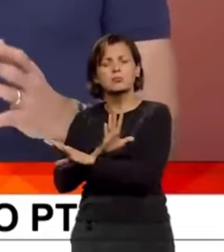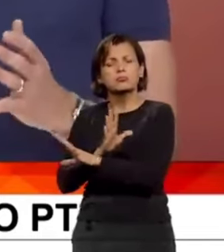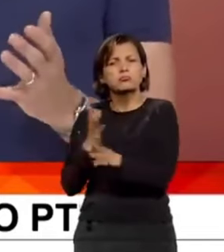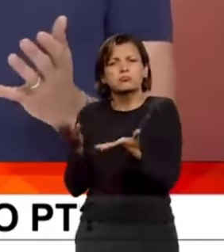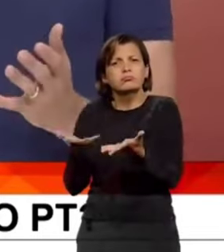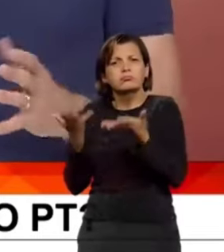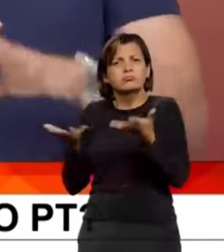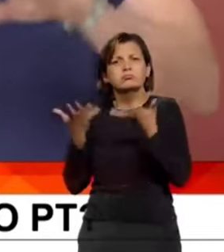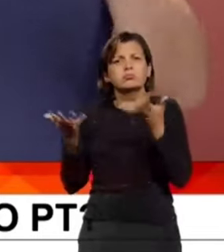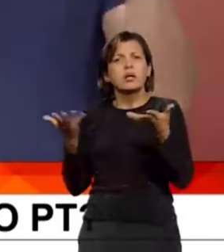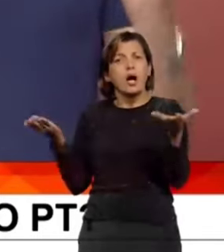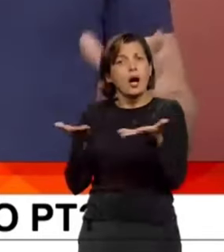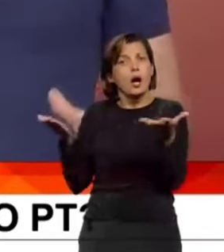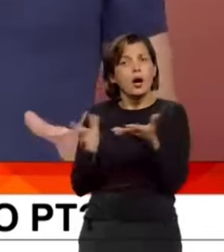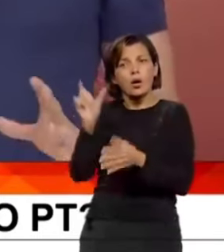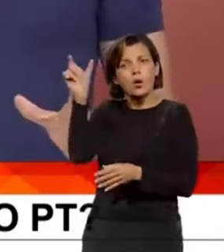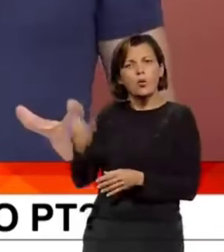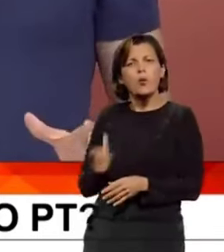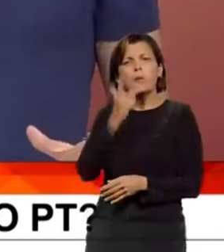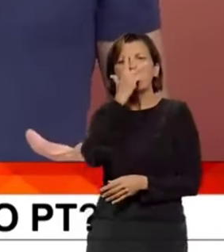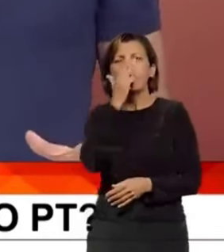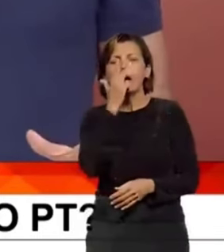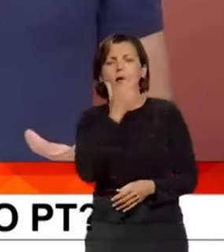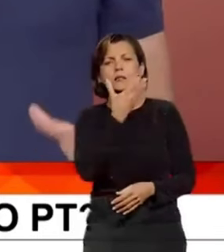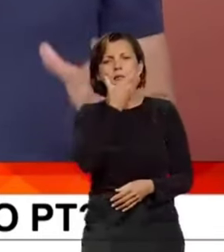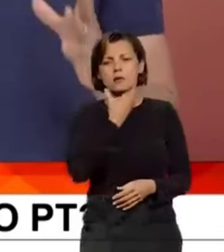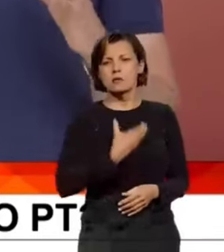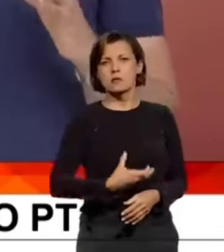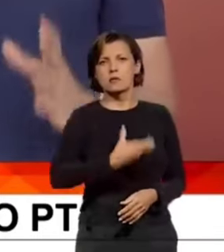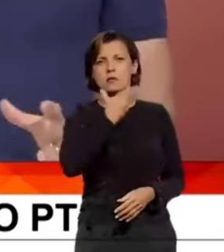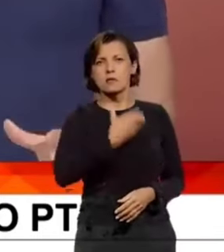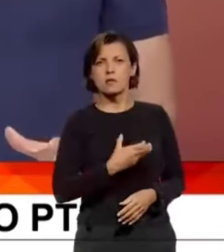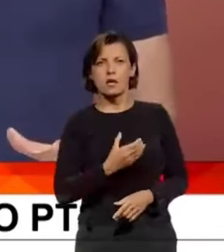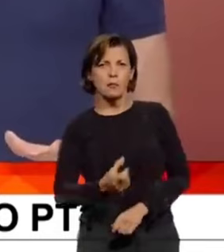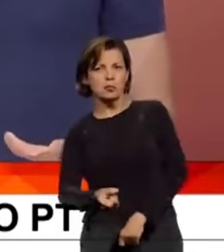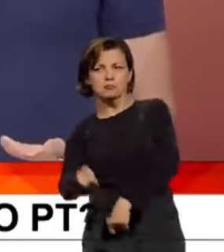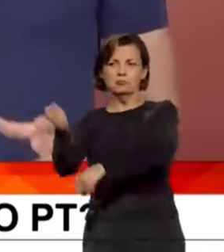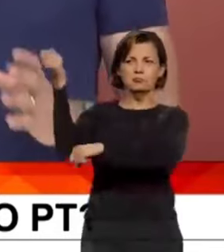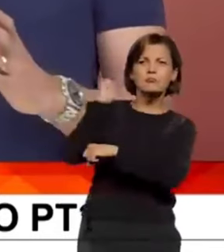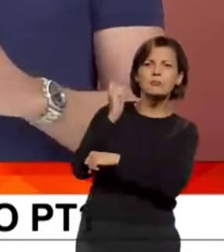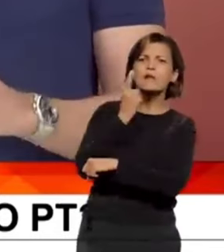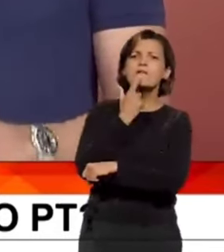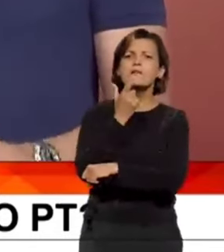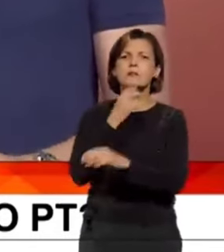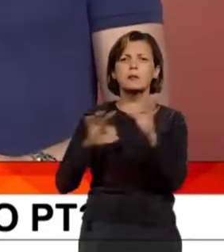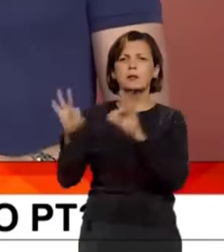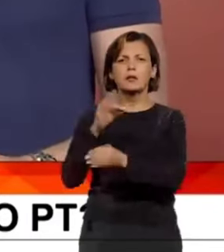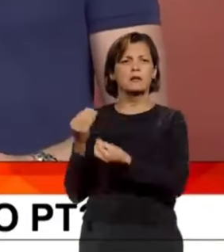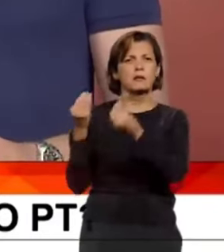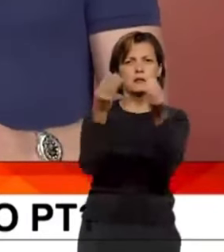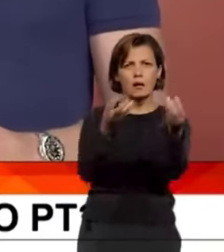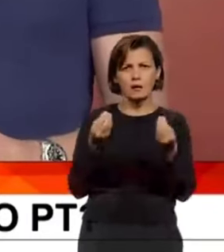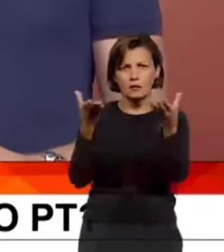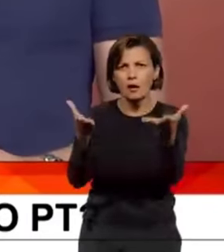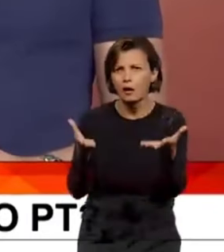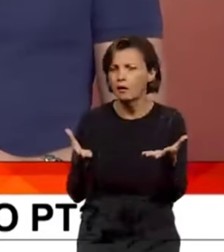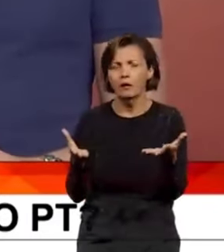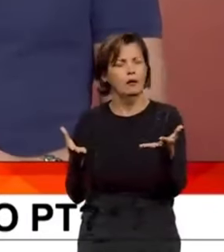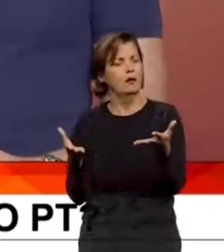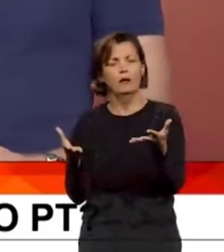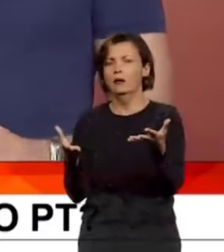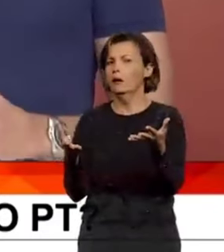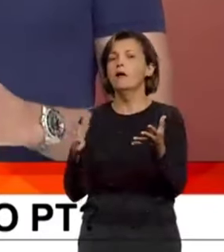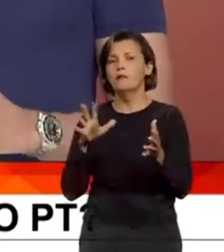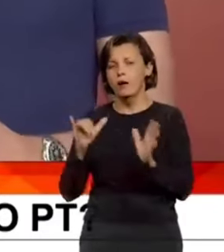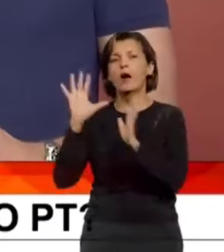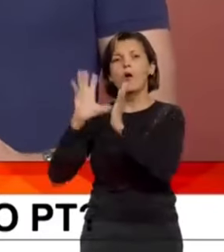ele não agora ele a figura dele a do Papai Noel ele tem um saquinho vermelho e não veio trazer presente ele vem roubar